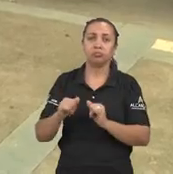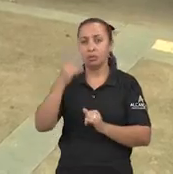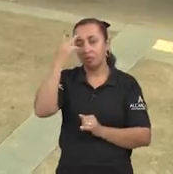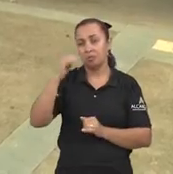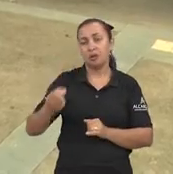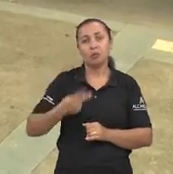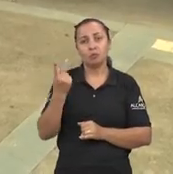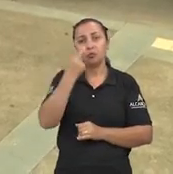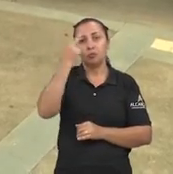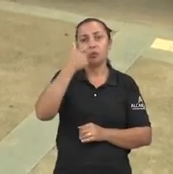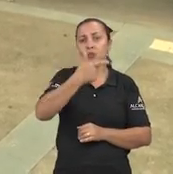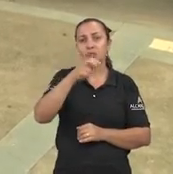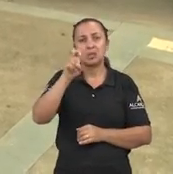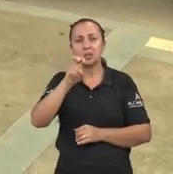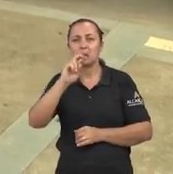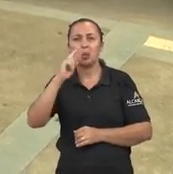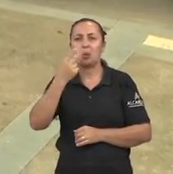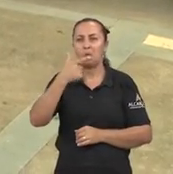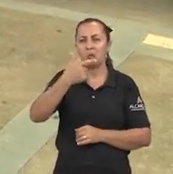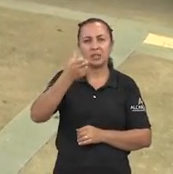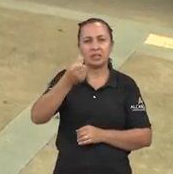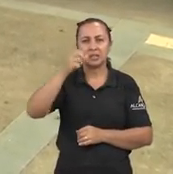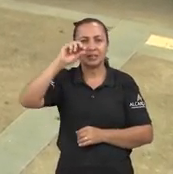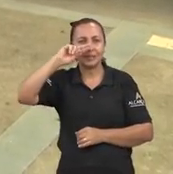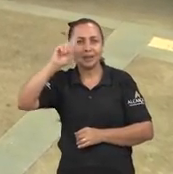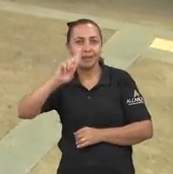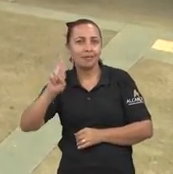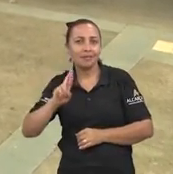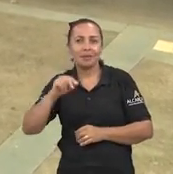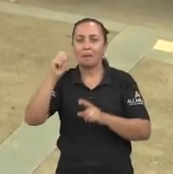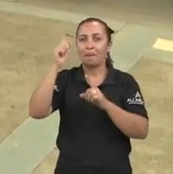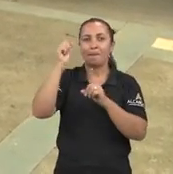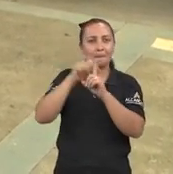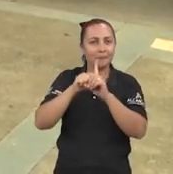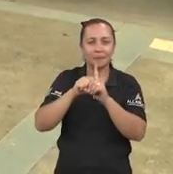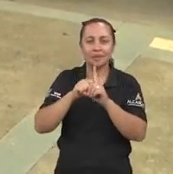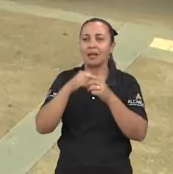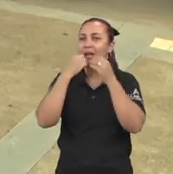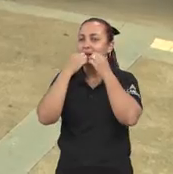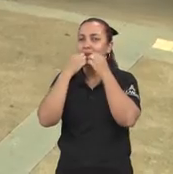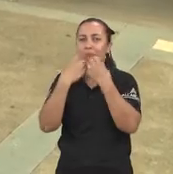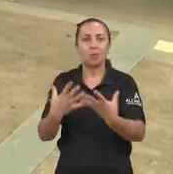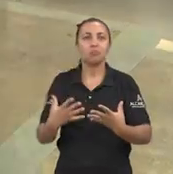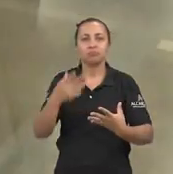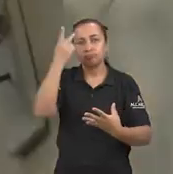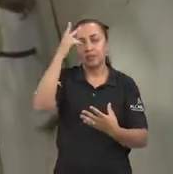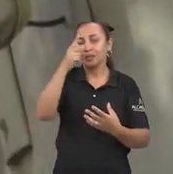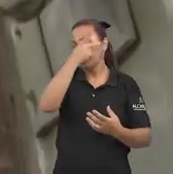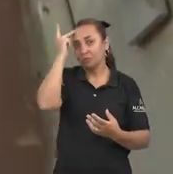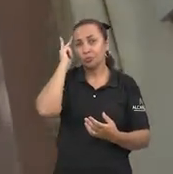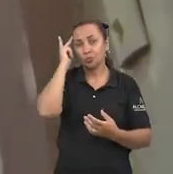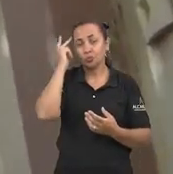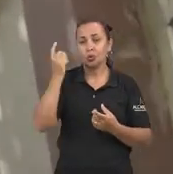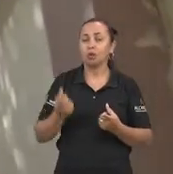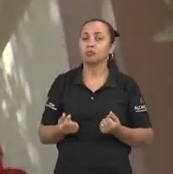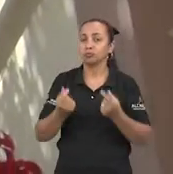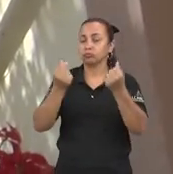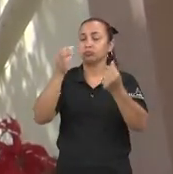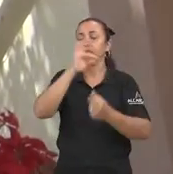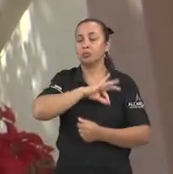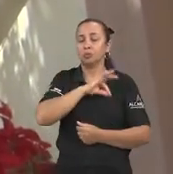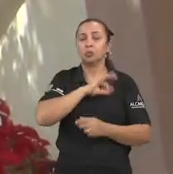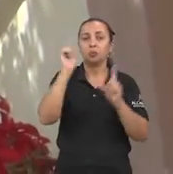custo de taxa mínima de 25 26 reais por mês eu tenho um impacto bastante significativo nem outra pessoa de baixa renda